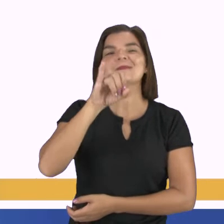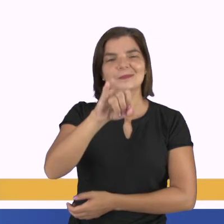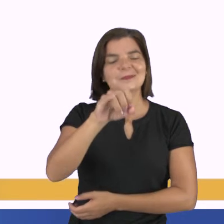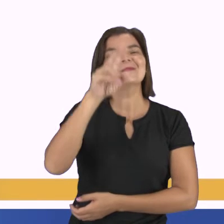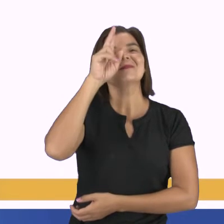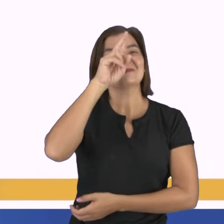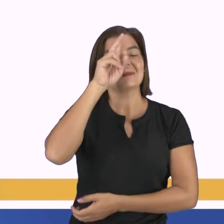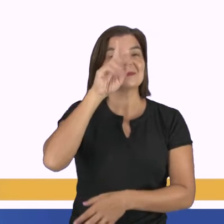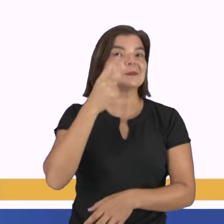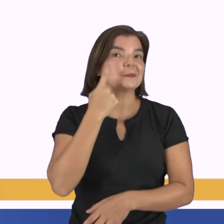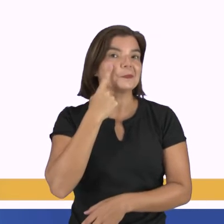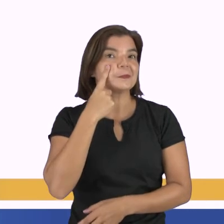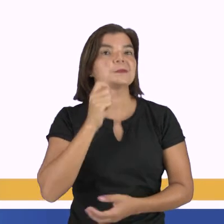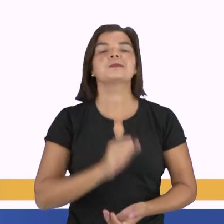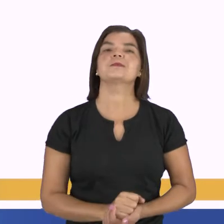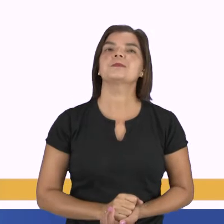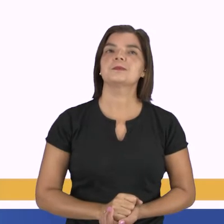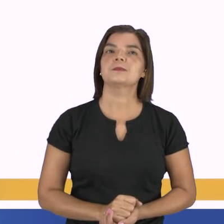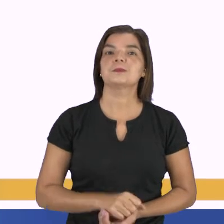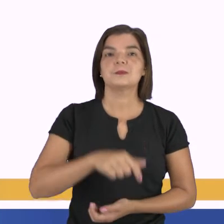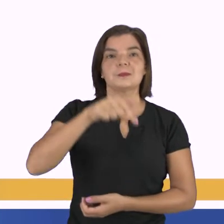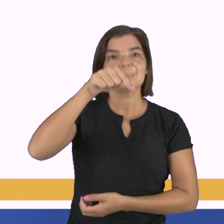você vai lembrar disso. Olha só. São las